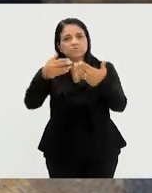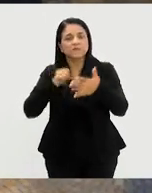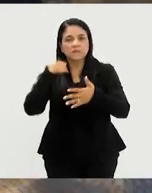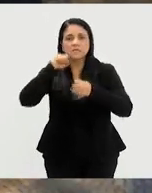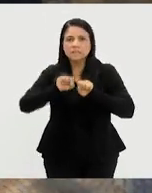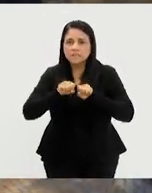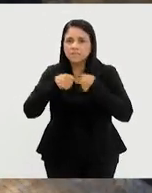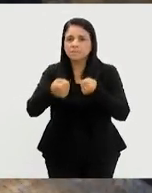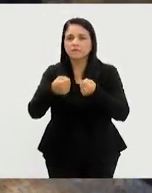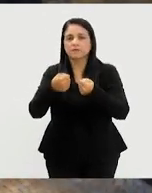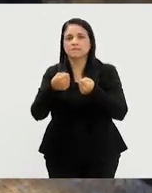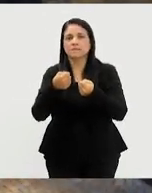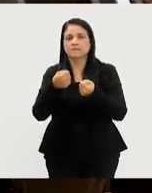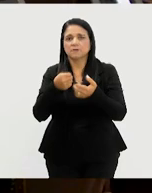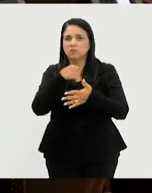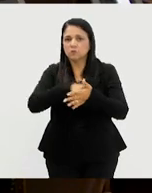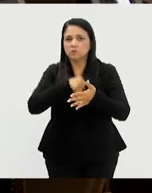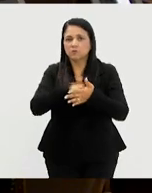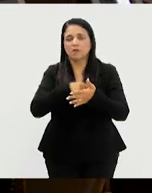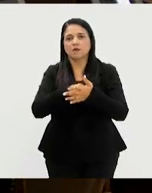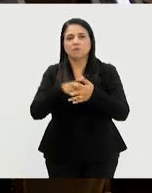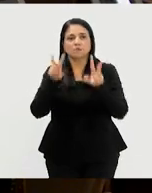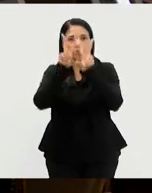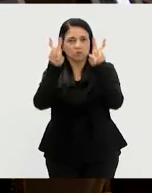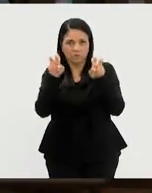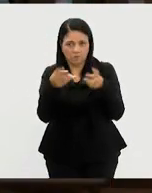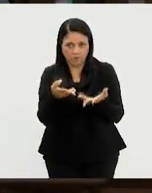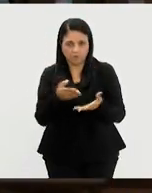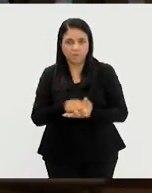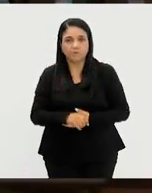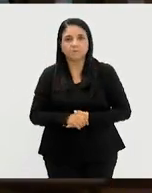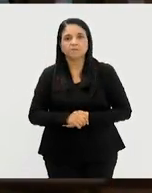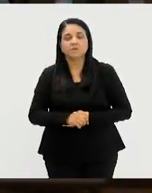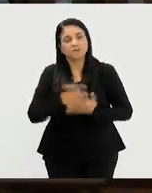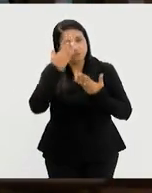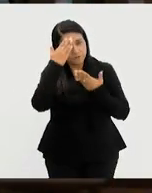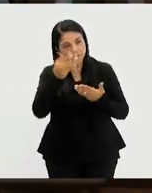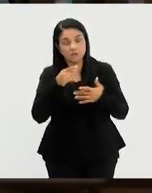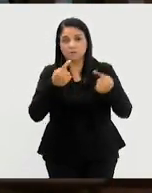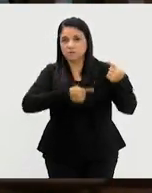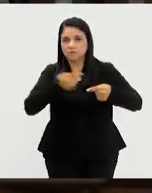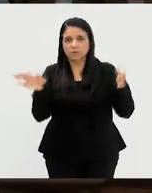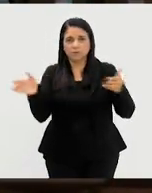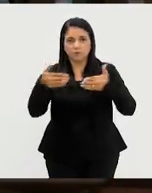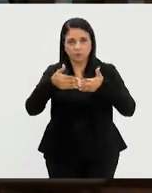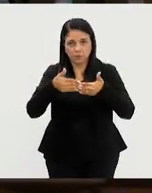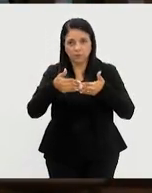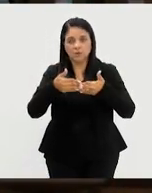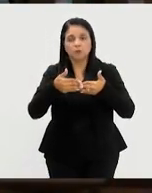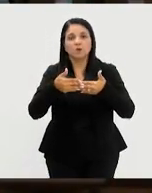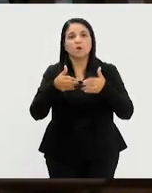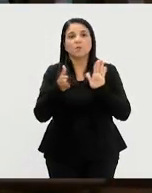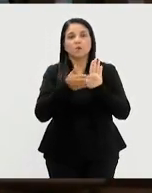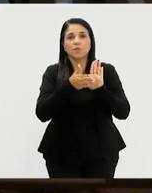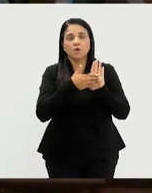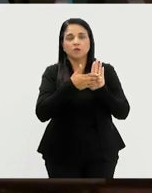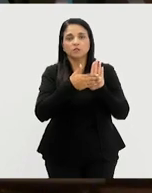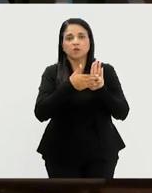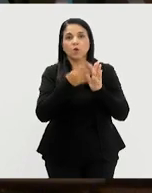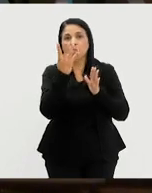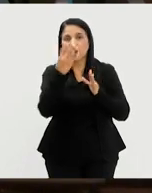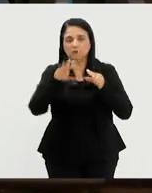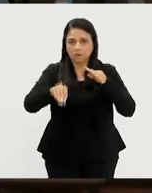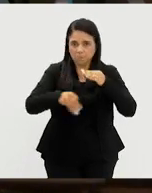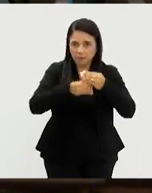tão nobre obrigado não havendo mais Quem Queira discutir encerrada a discussão A presente proposta recebeu quatro